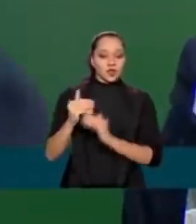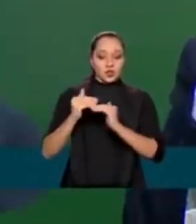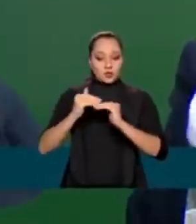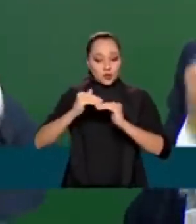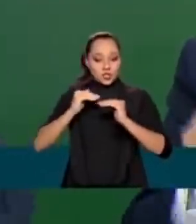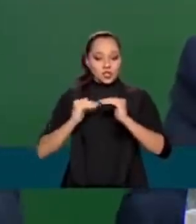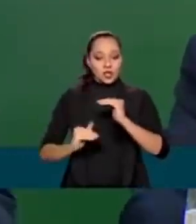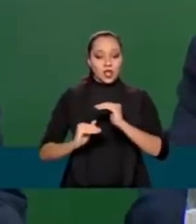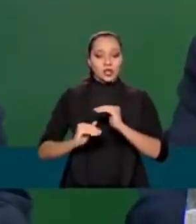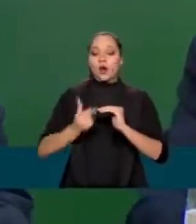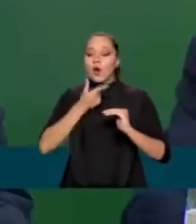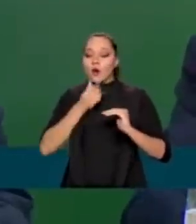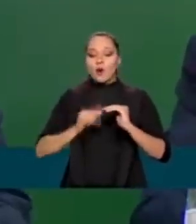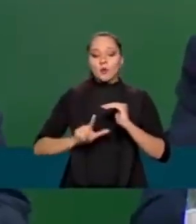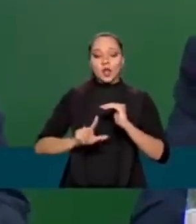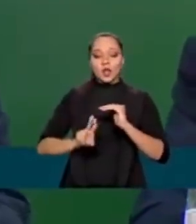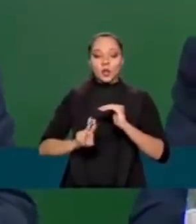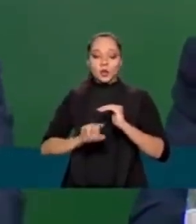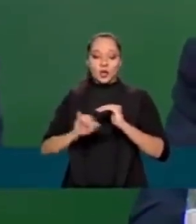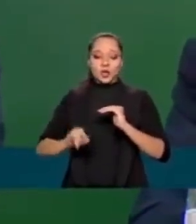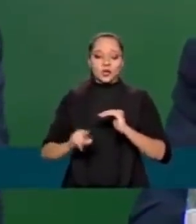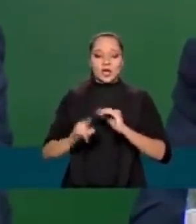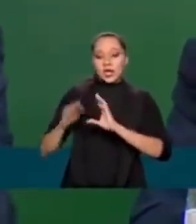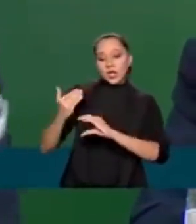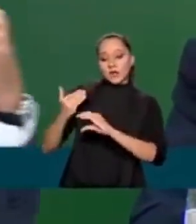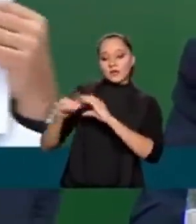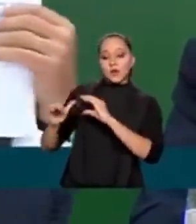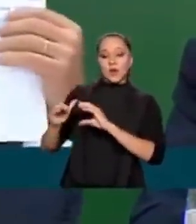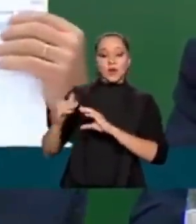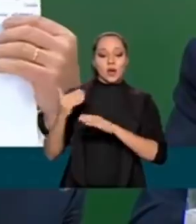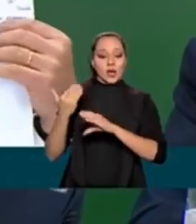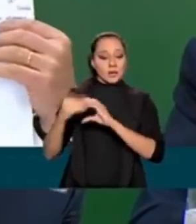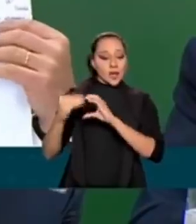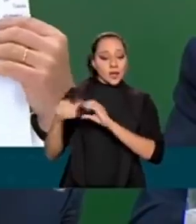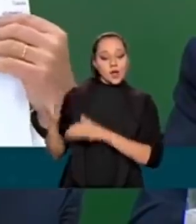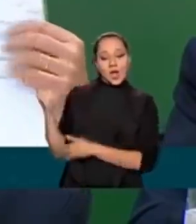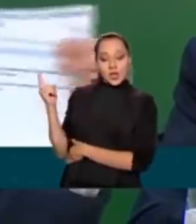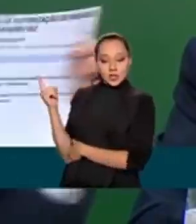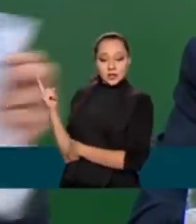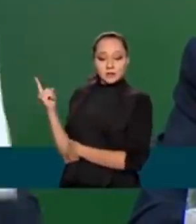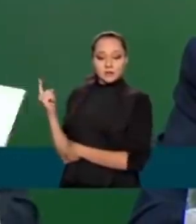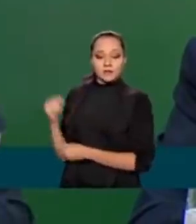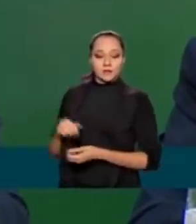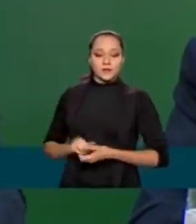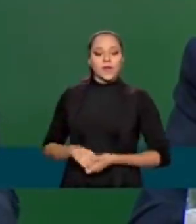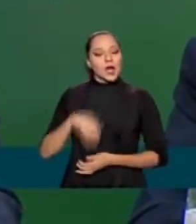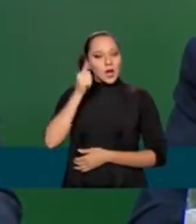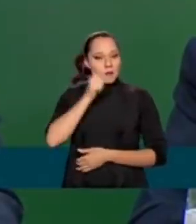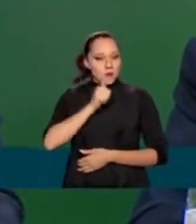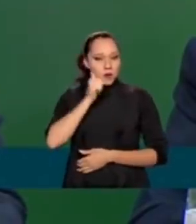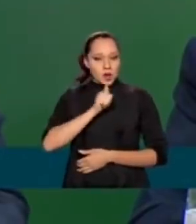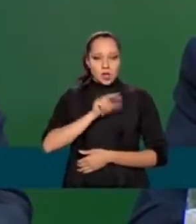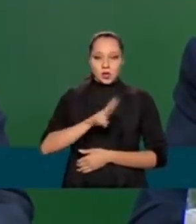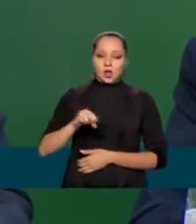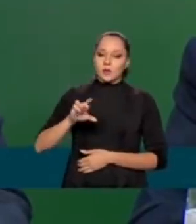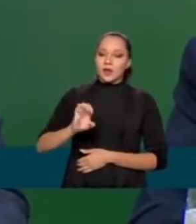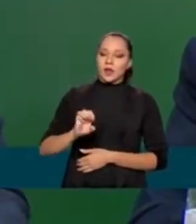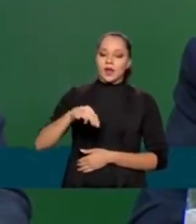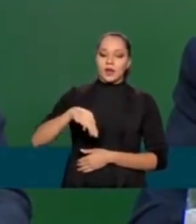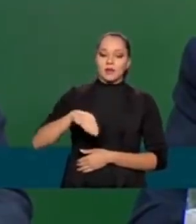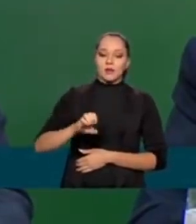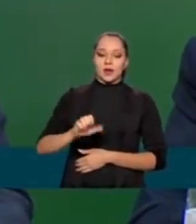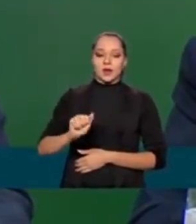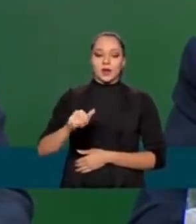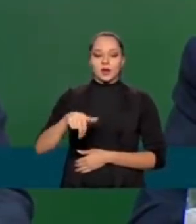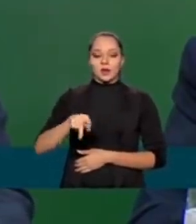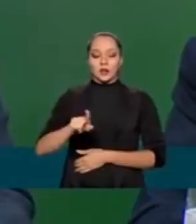subordinado ao senhor Luiz Ricardo, enviou este e-mail à senhora Emanuela Medrades, que era